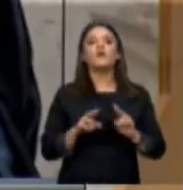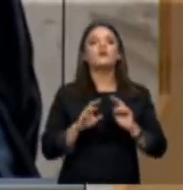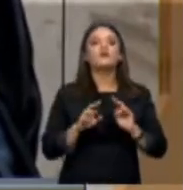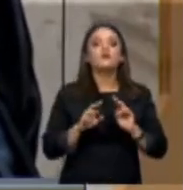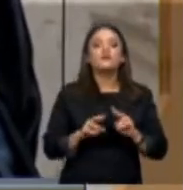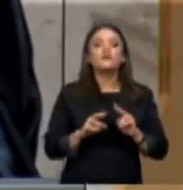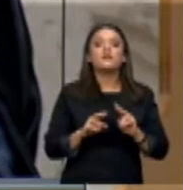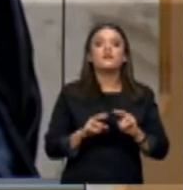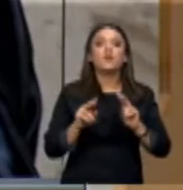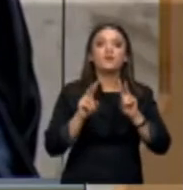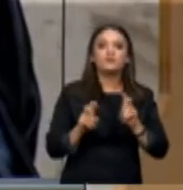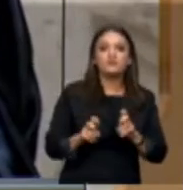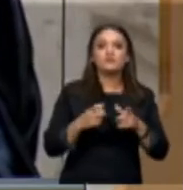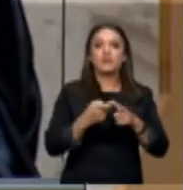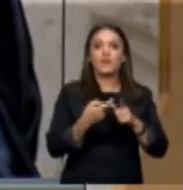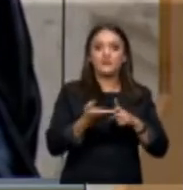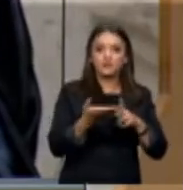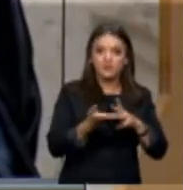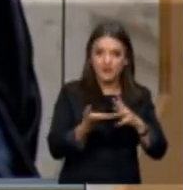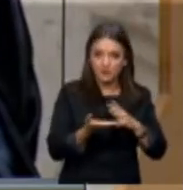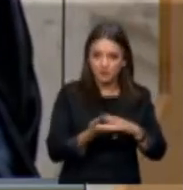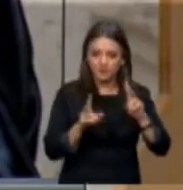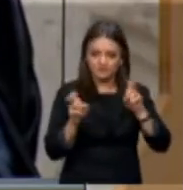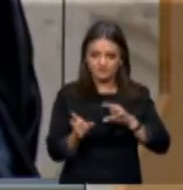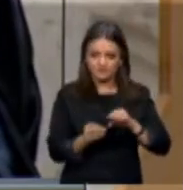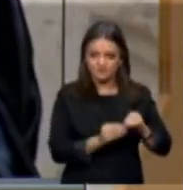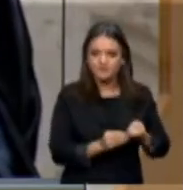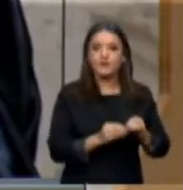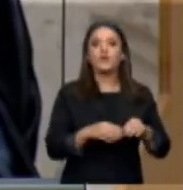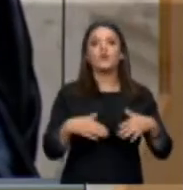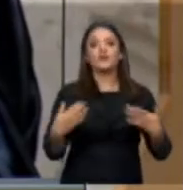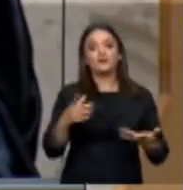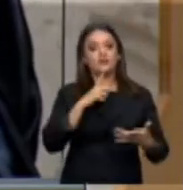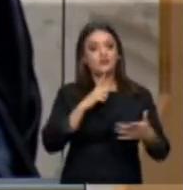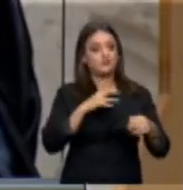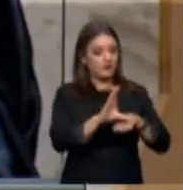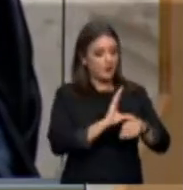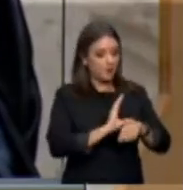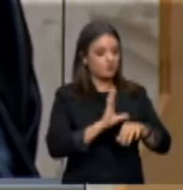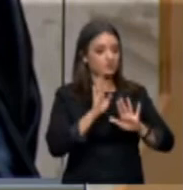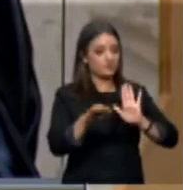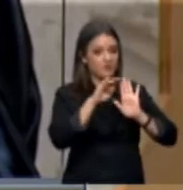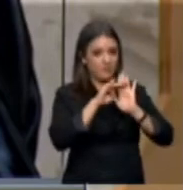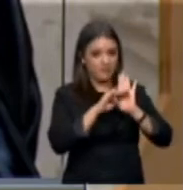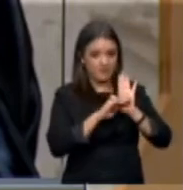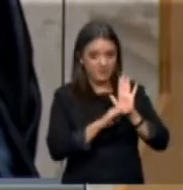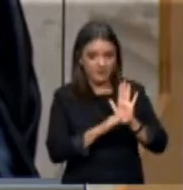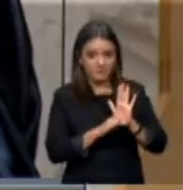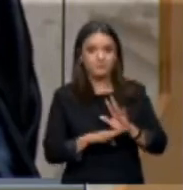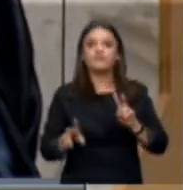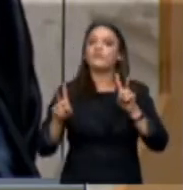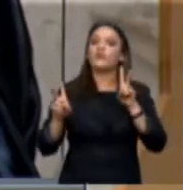relativa a precatório, fecho aspas, nos aspectos em que esteja disciplinada constitucionalmente, abro aspas agora